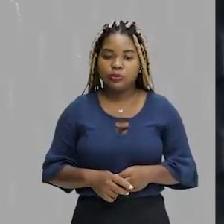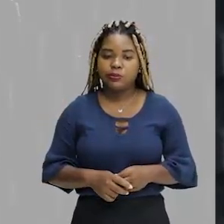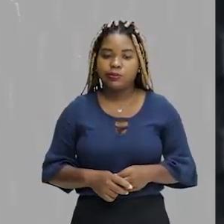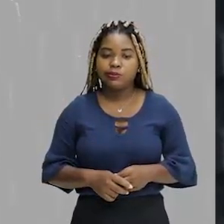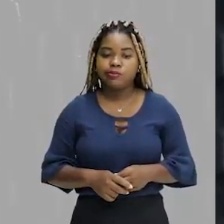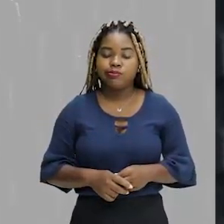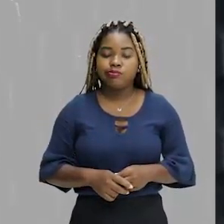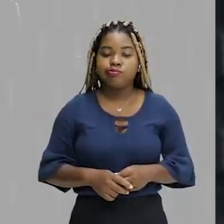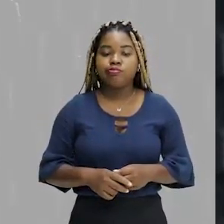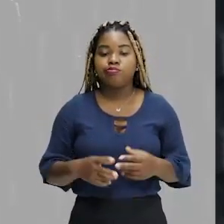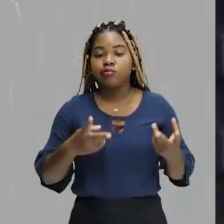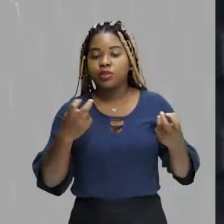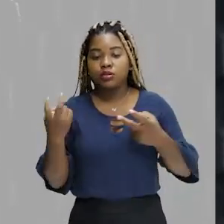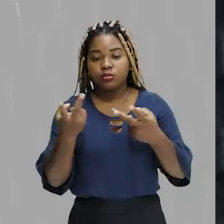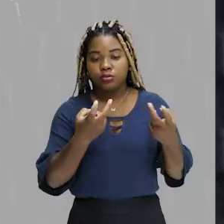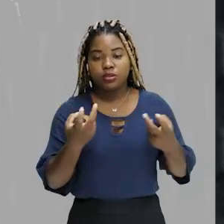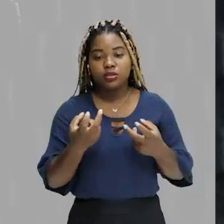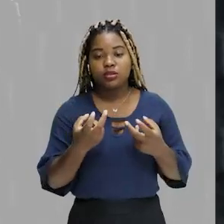insiste nessa